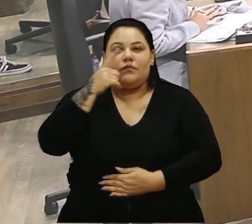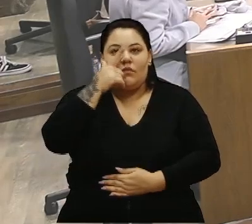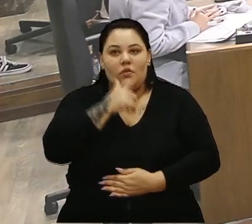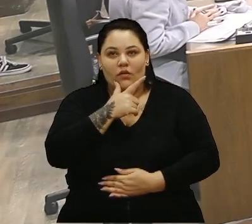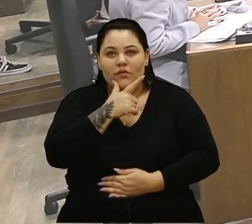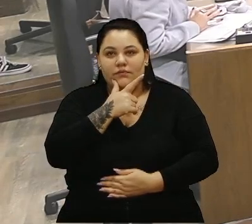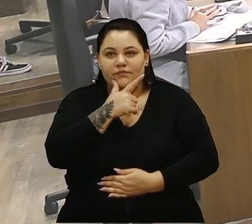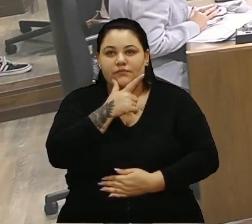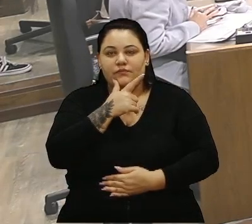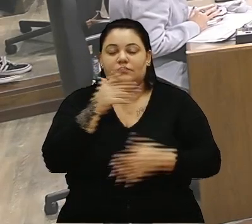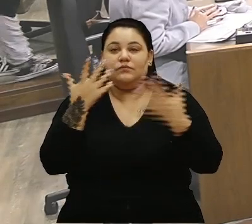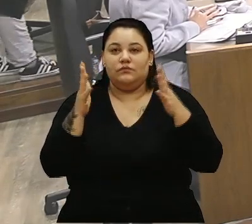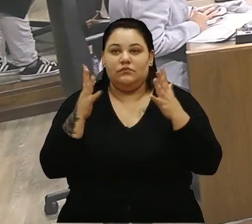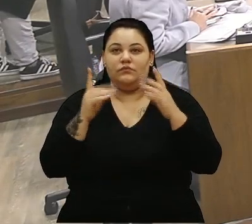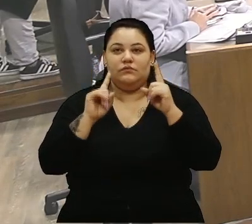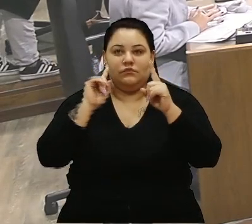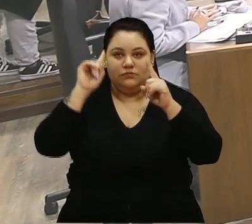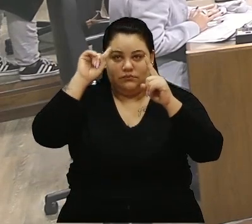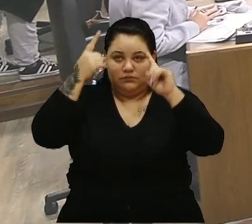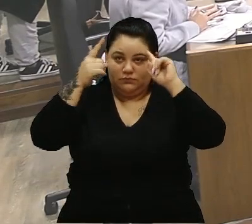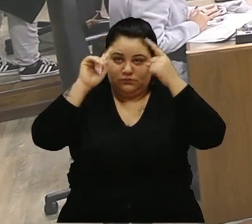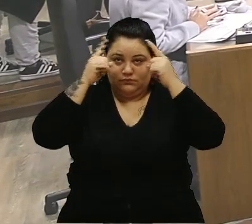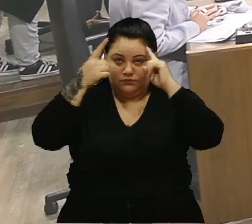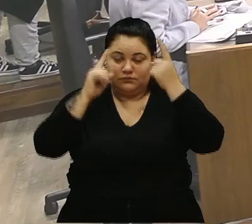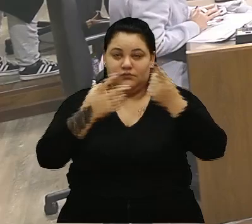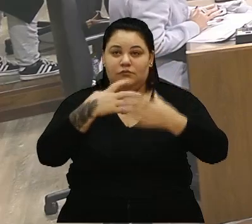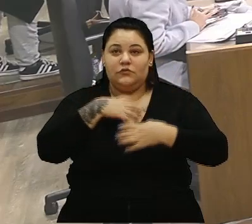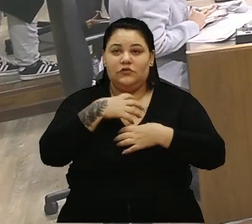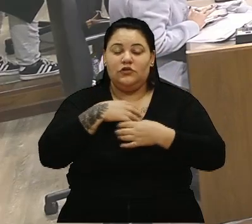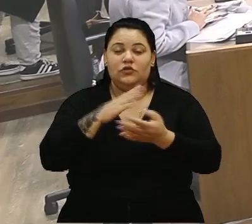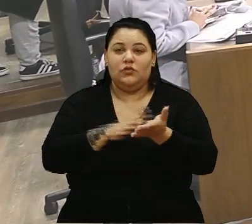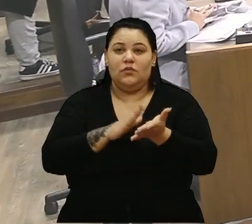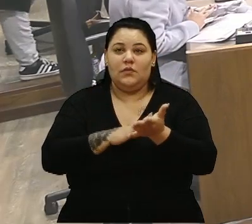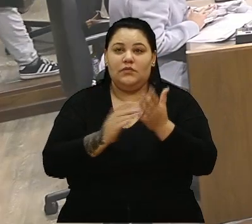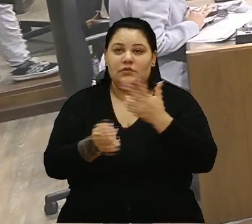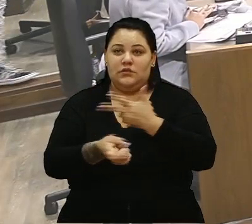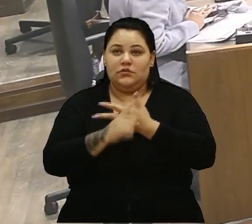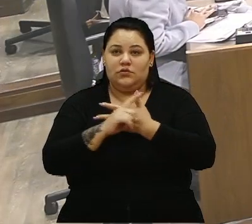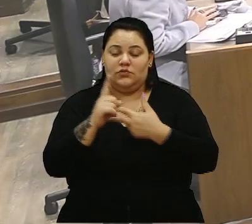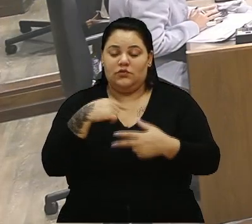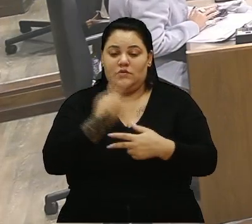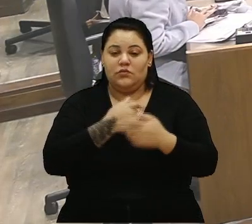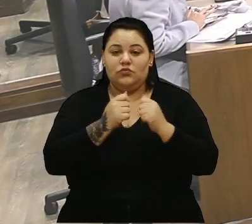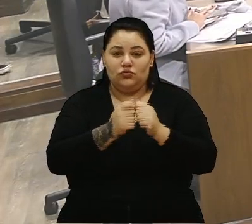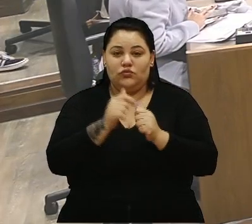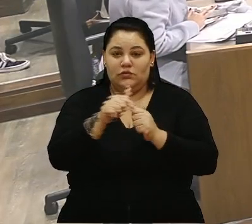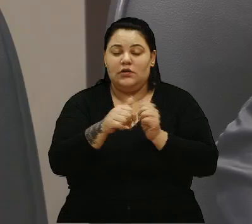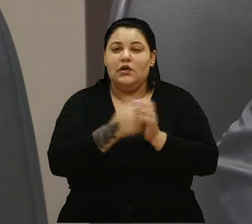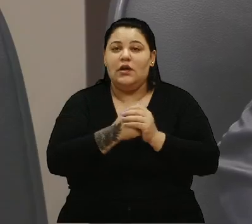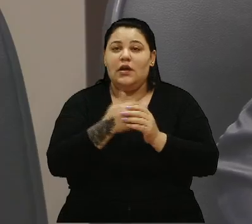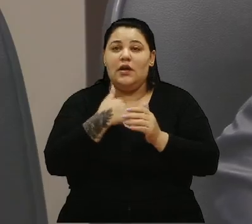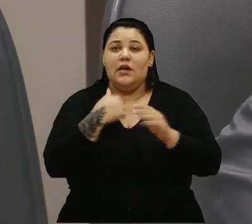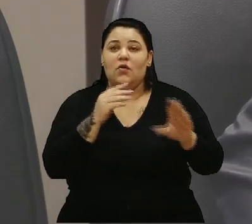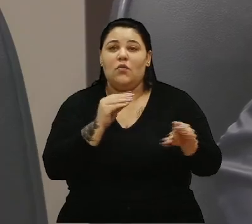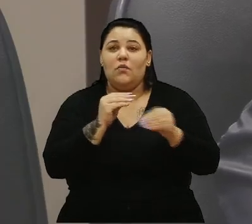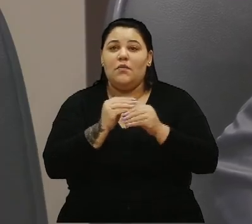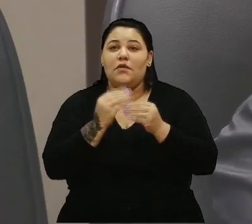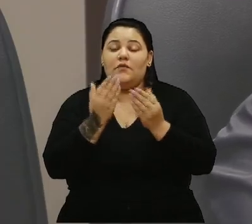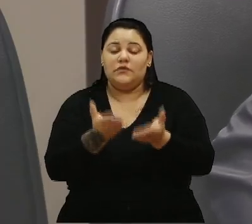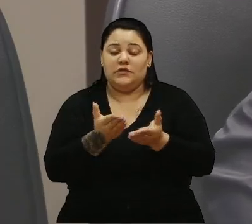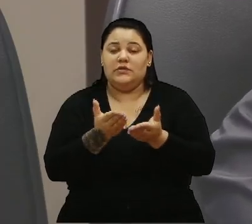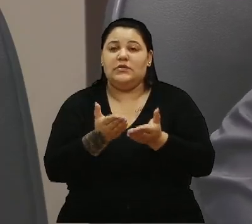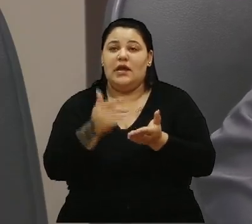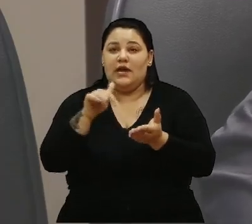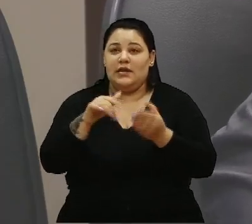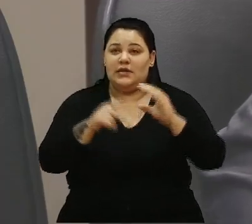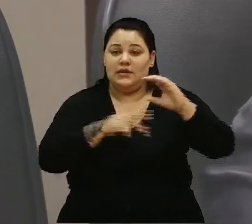pela criatividade também, que é um meio, uma maneira de expor e cobrar o executivo, e a gente está aqui para isso, né? Então, me junto a vocês aqui na Câmara